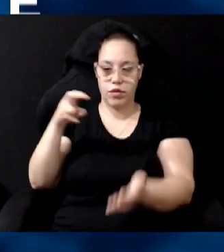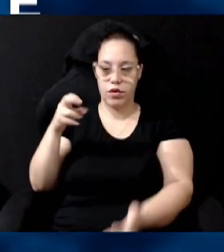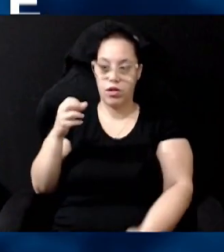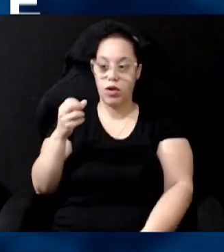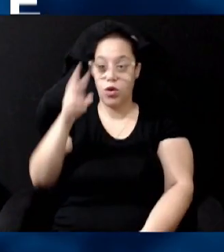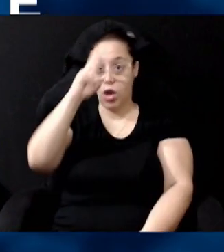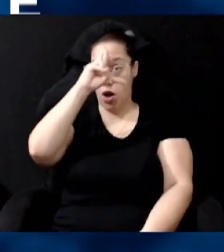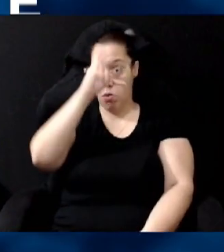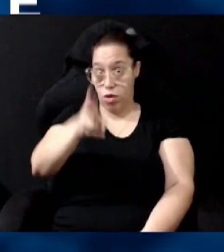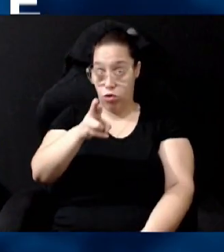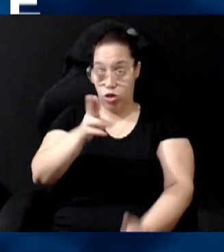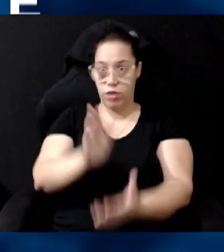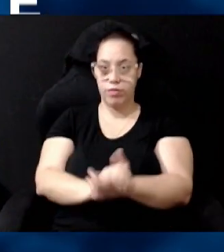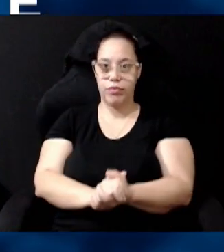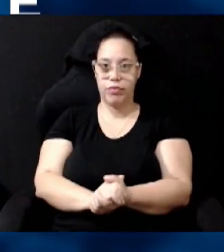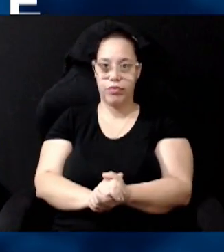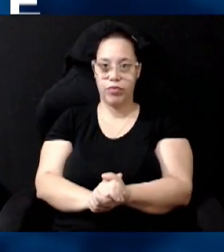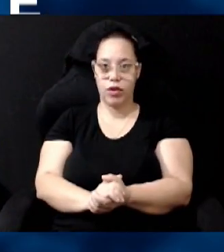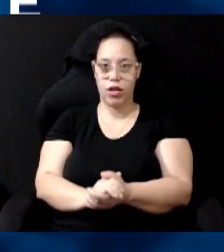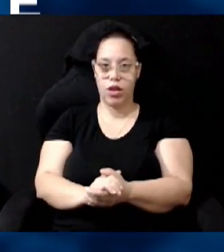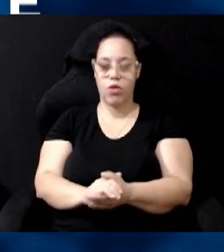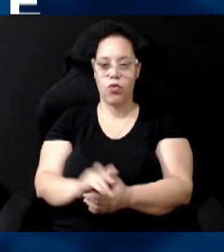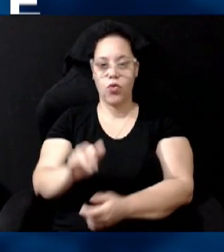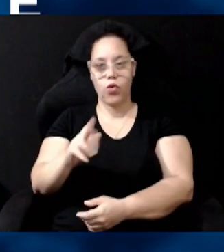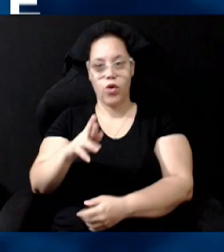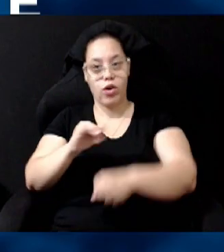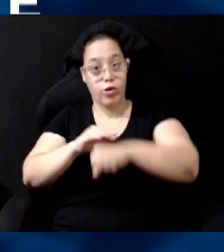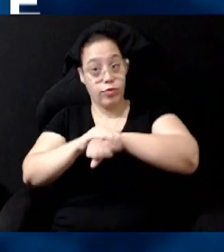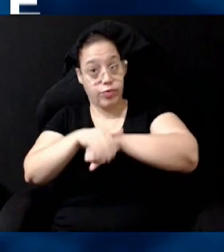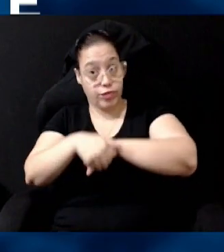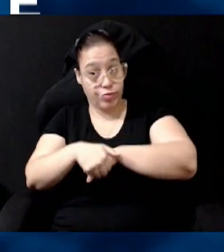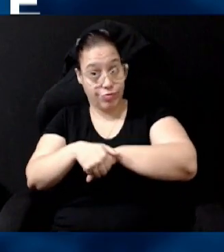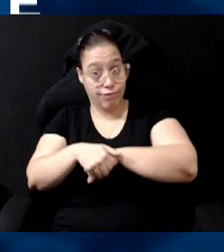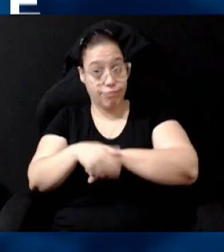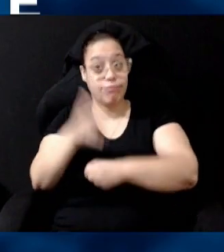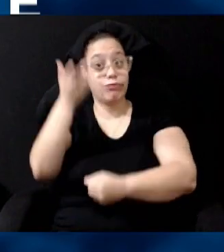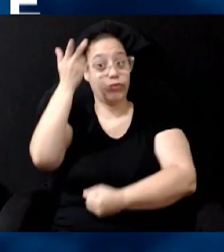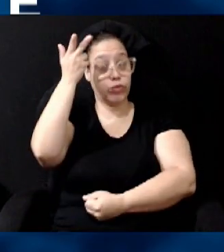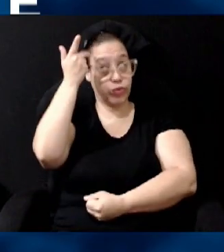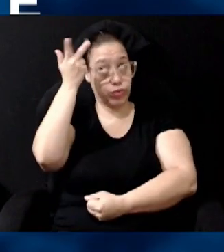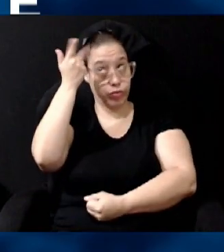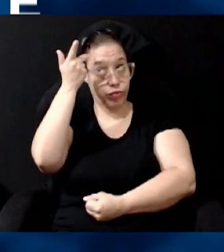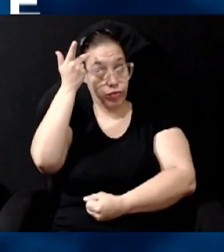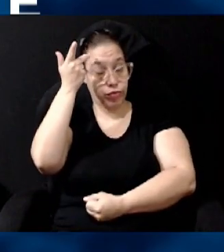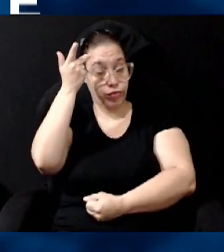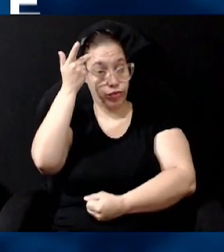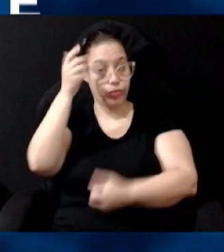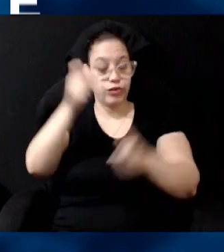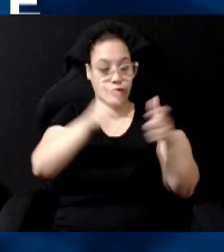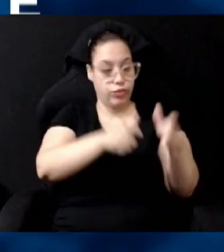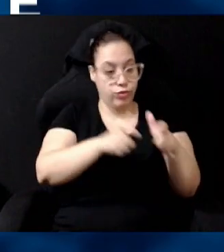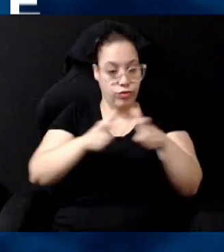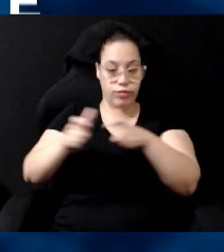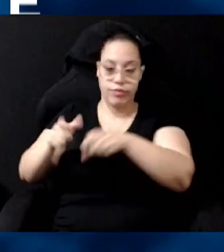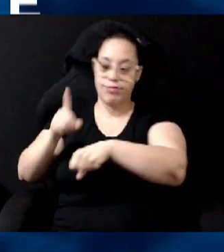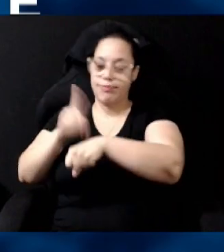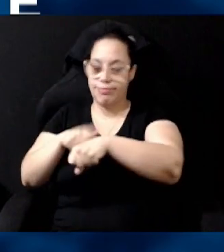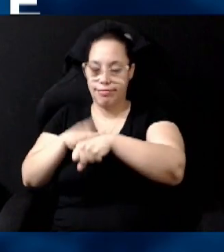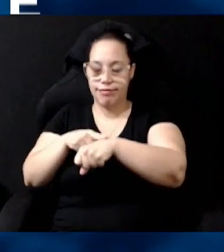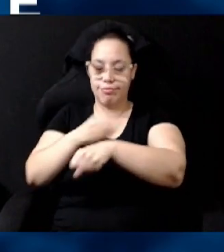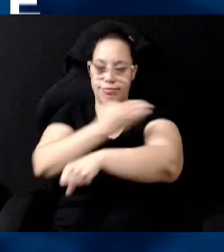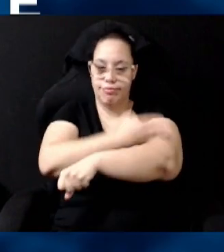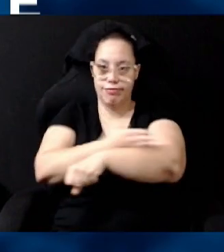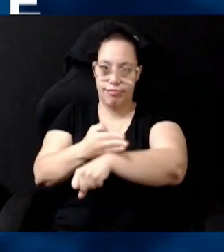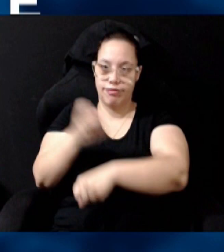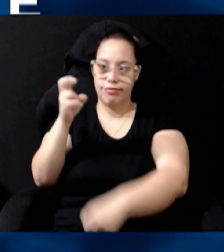meio-dia. As feiras noturnas também serão realizadas normalmente nos locais e horários de costume, das 5 horas